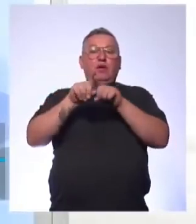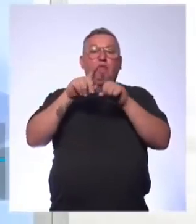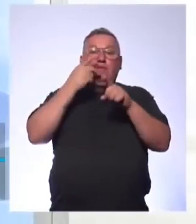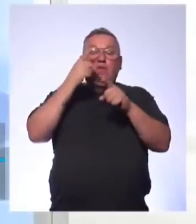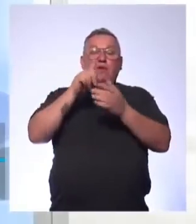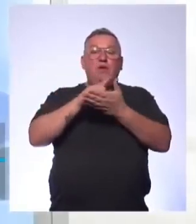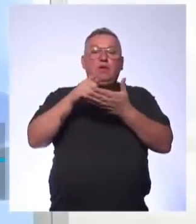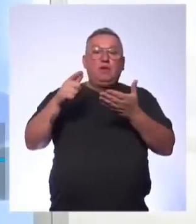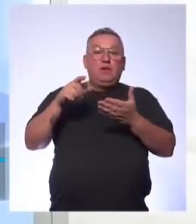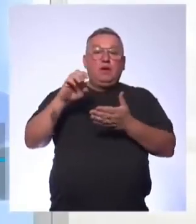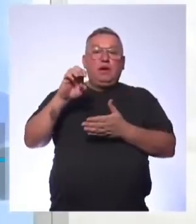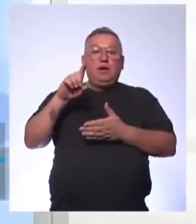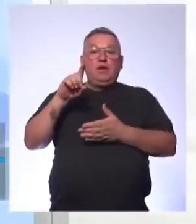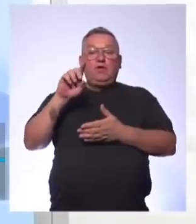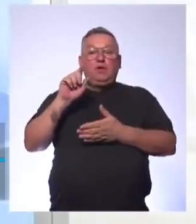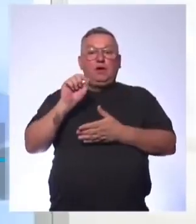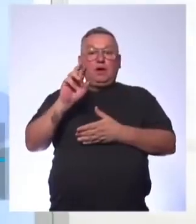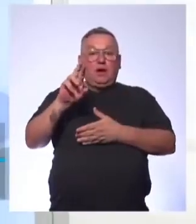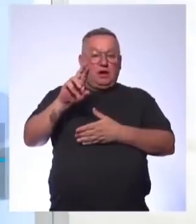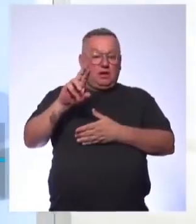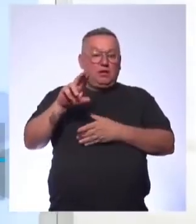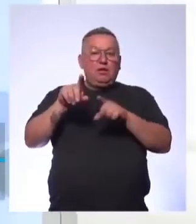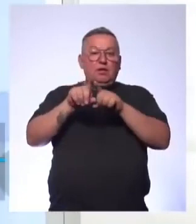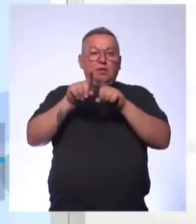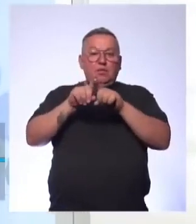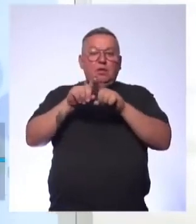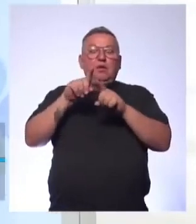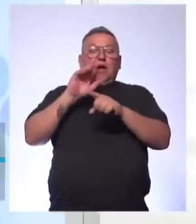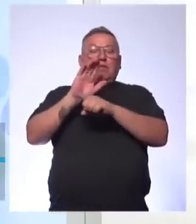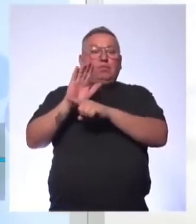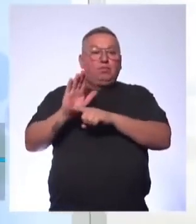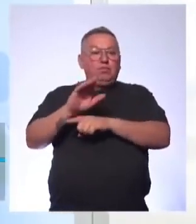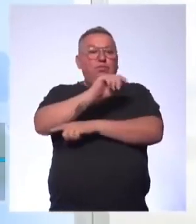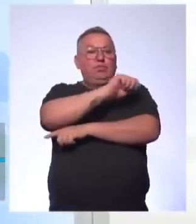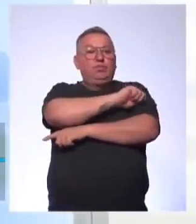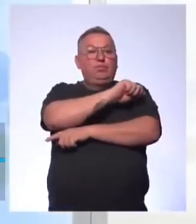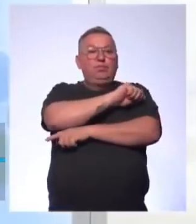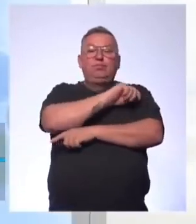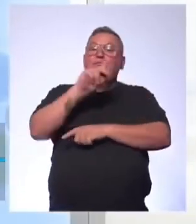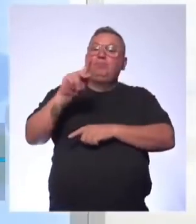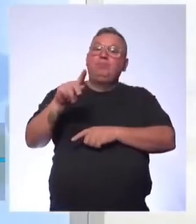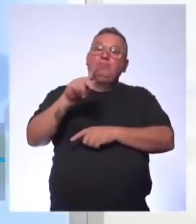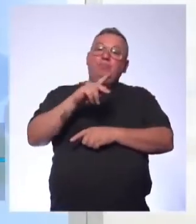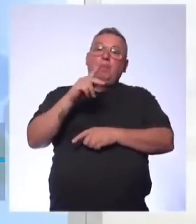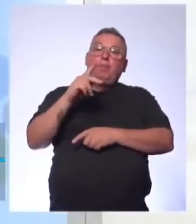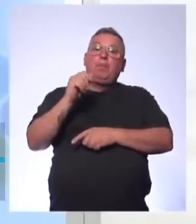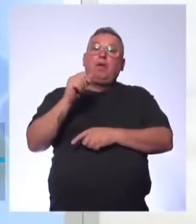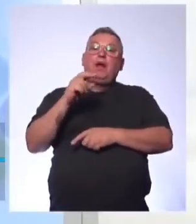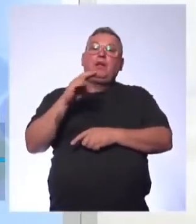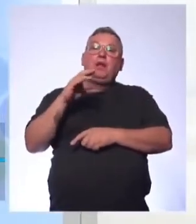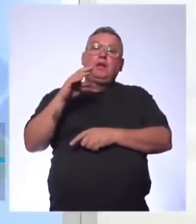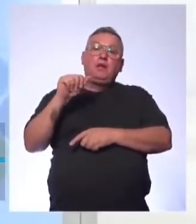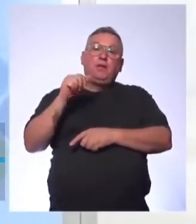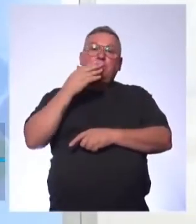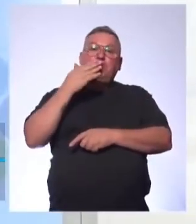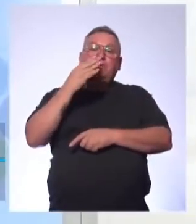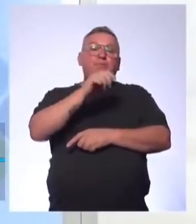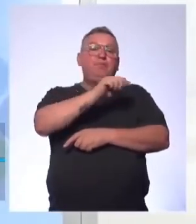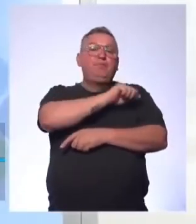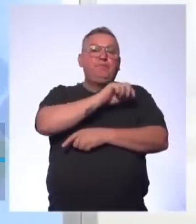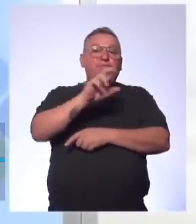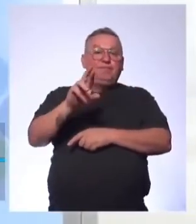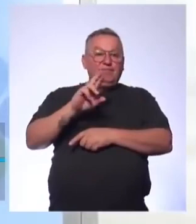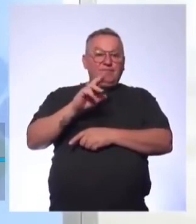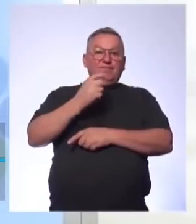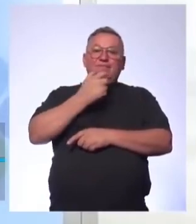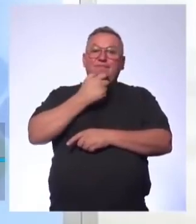páginas. O professor Edgar, da escola Monsenhor Osvaldo, incentivando os alunos. A professora Patrícia, pedindo para os alunos responderem